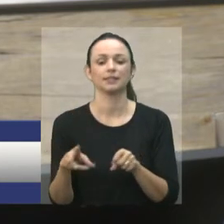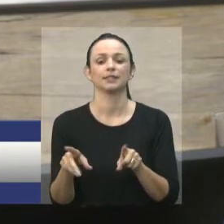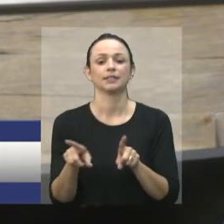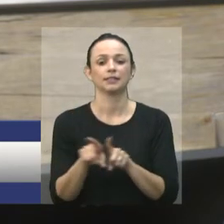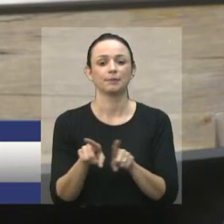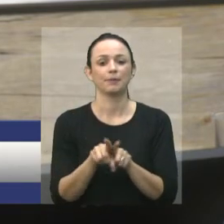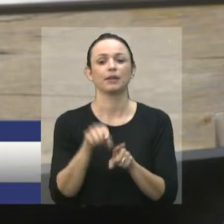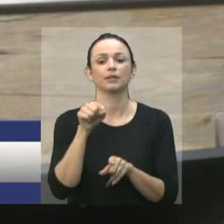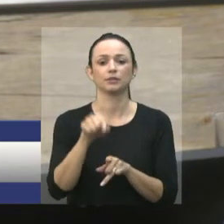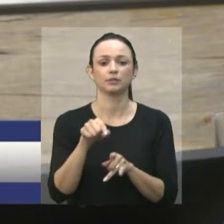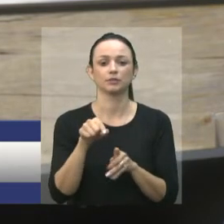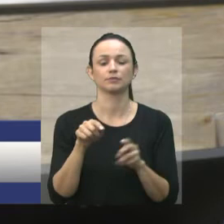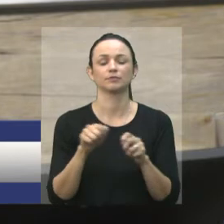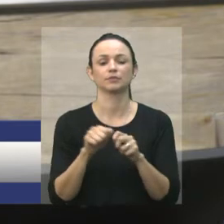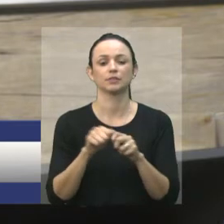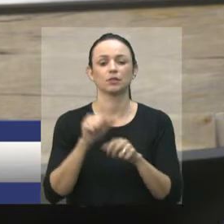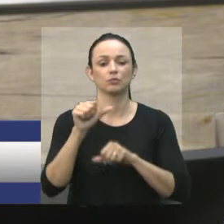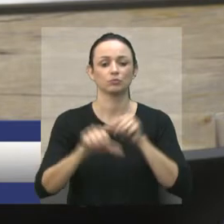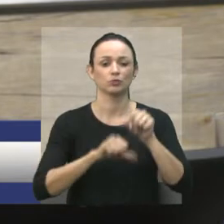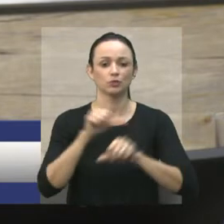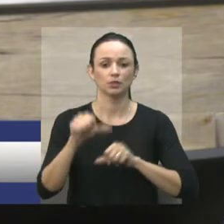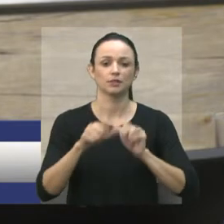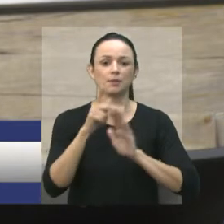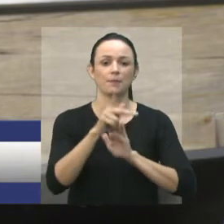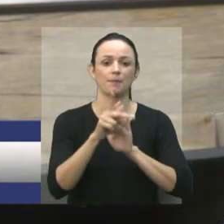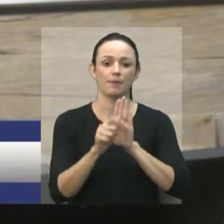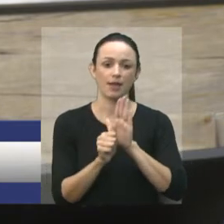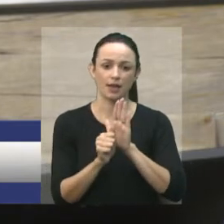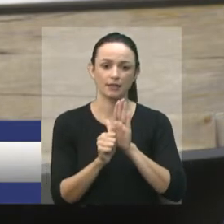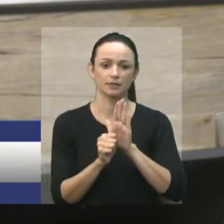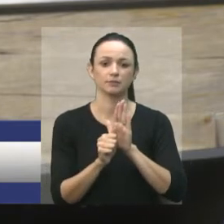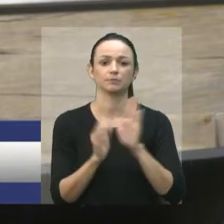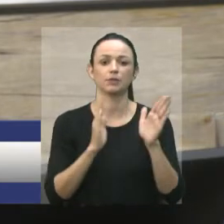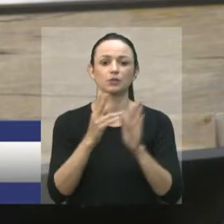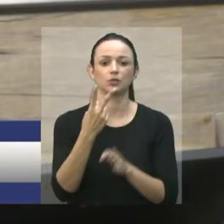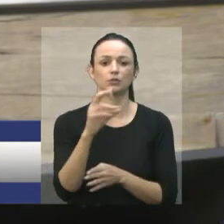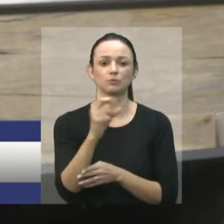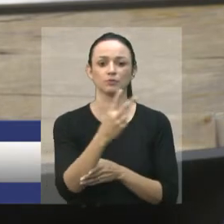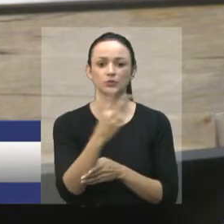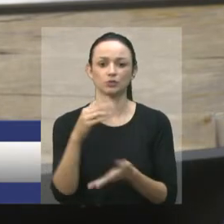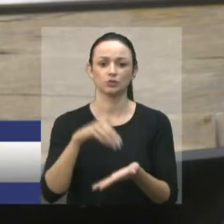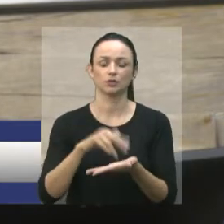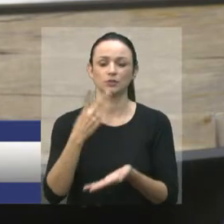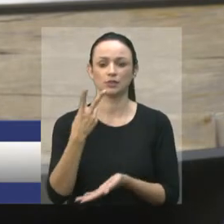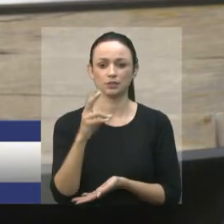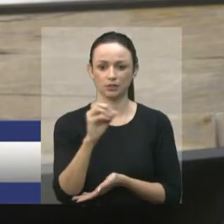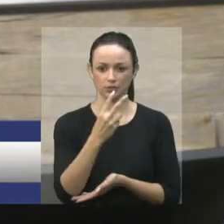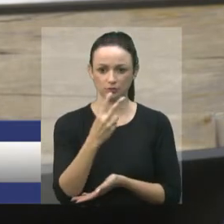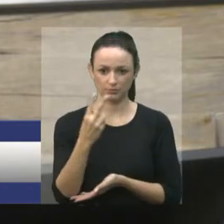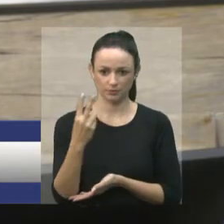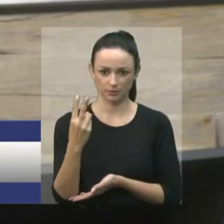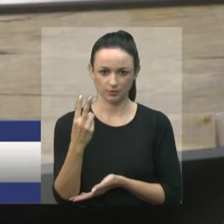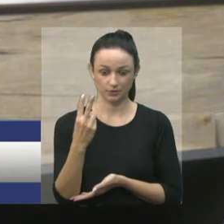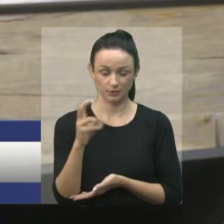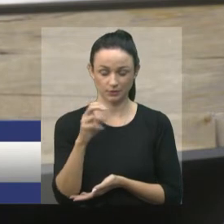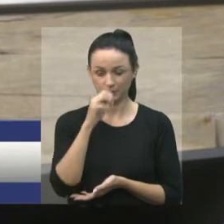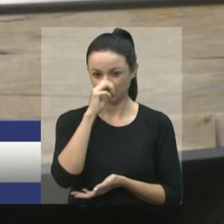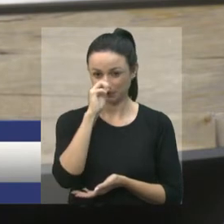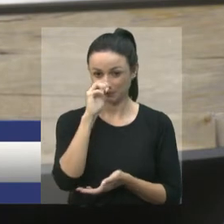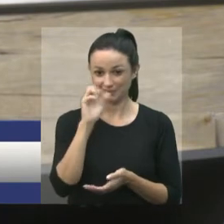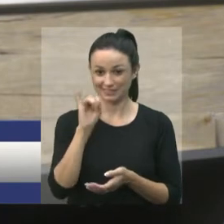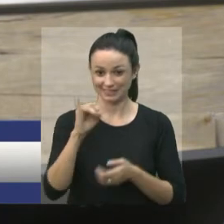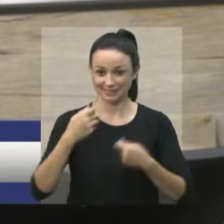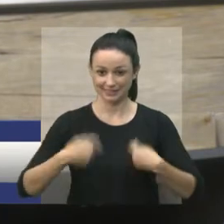bem como promovidas as alterações no plano plurianual para o período de 2022 a 2025, se